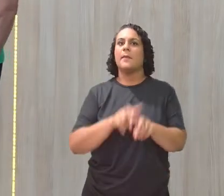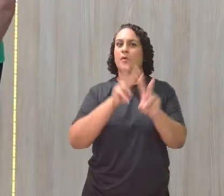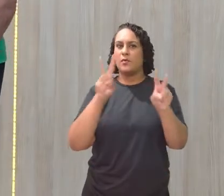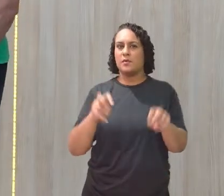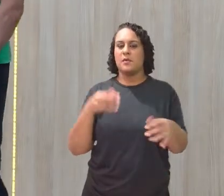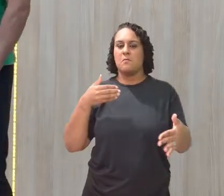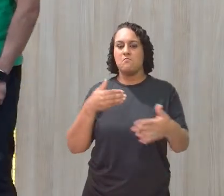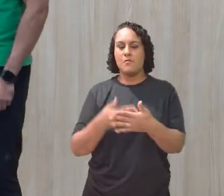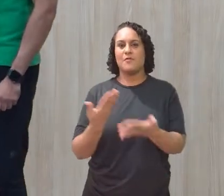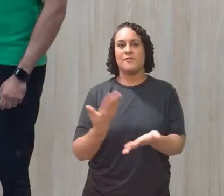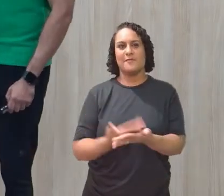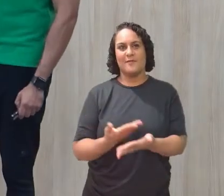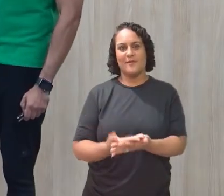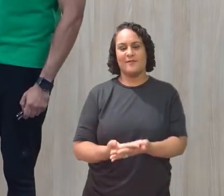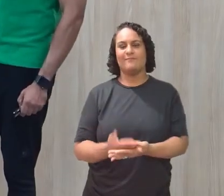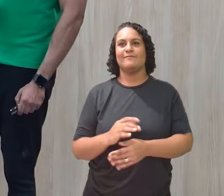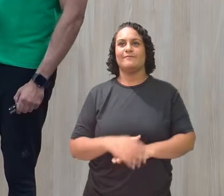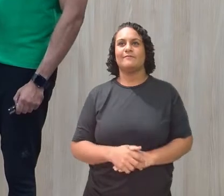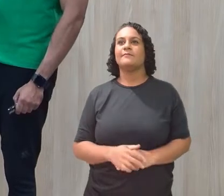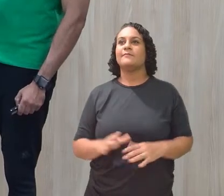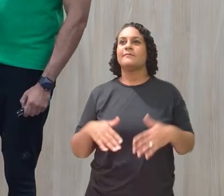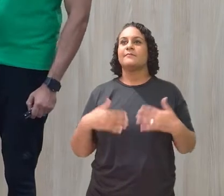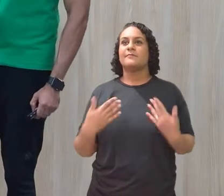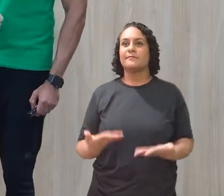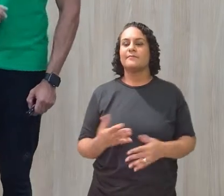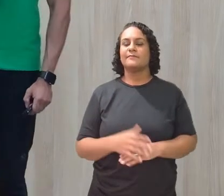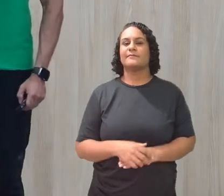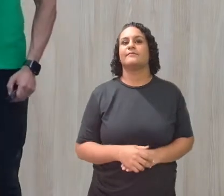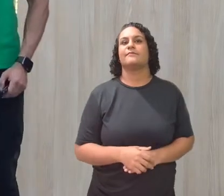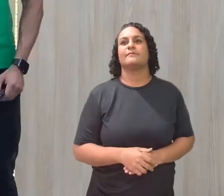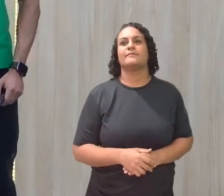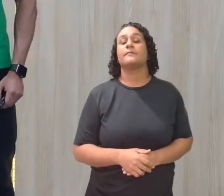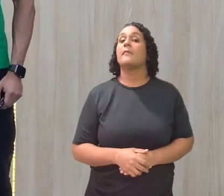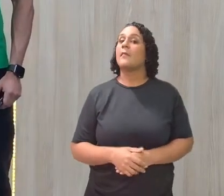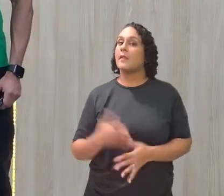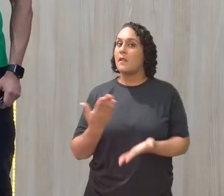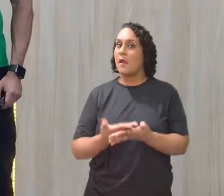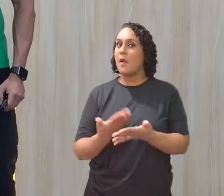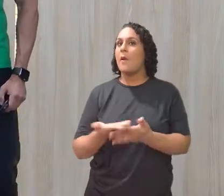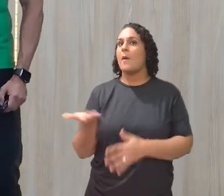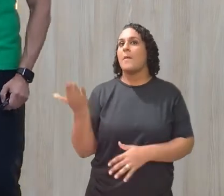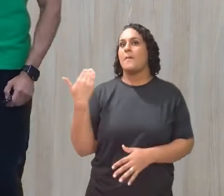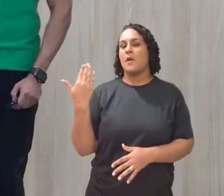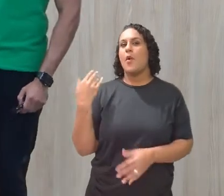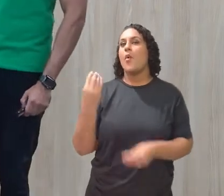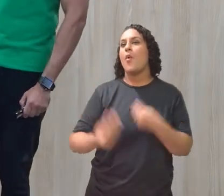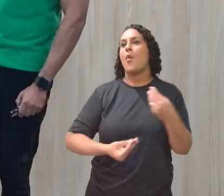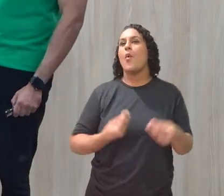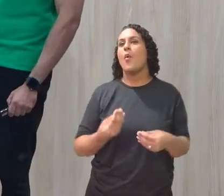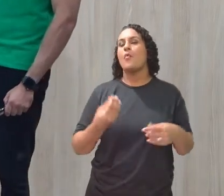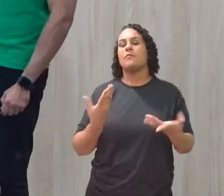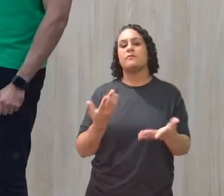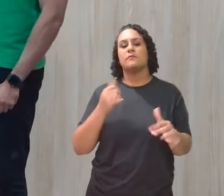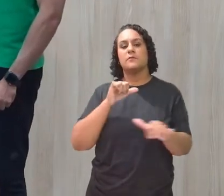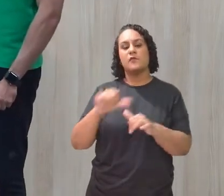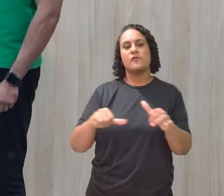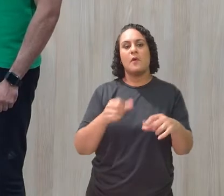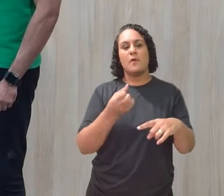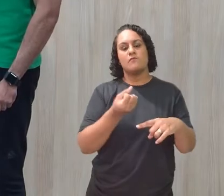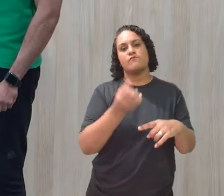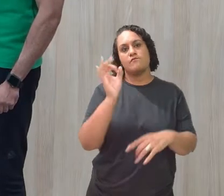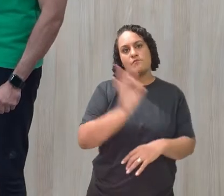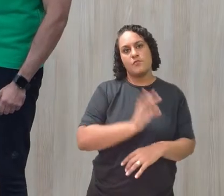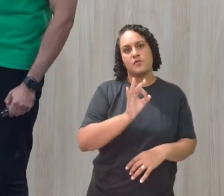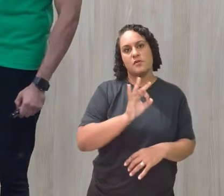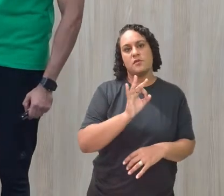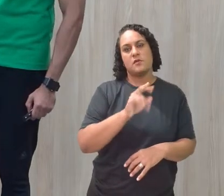nossa próxima aula, tá bom? Então, ó, agora na aula passada ainda a gente viu como a gente transforma uma